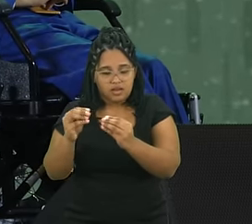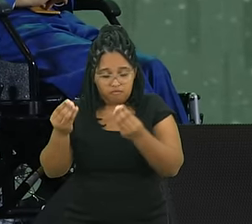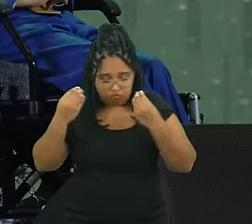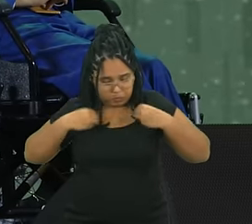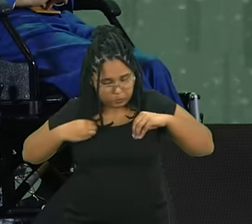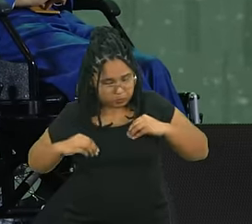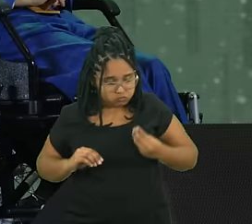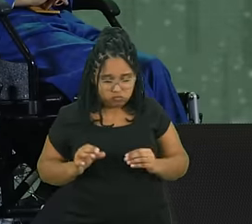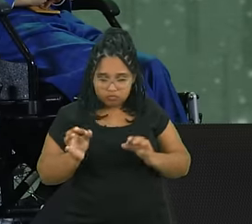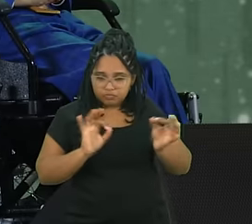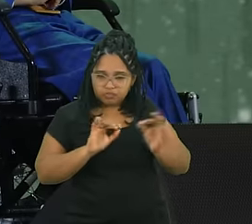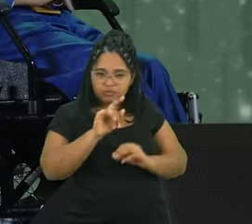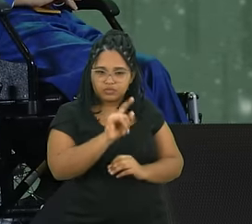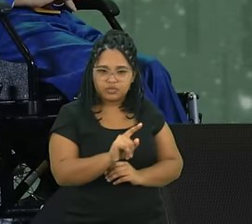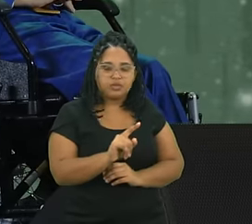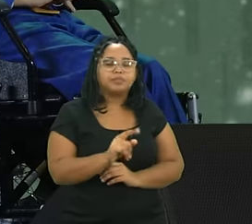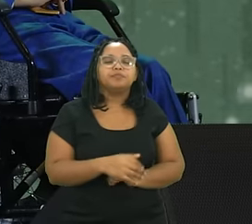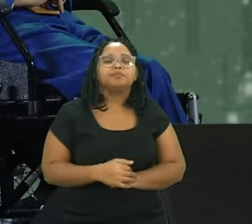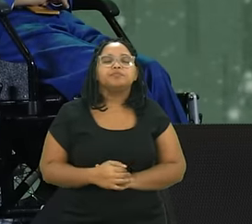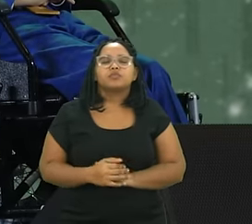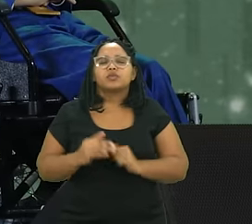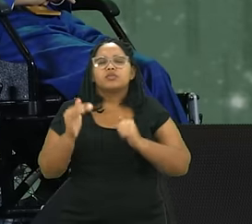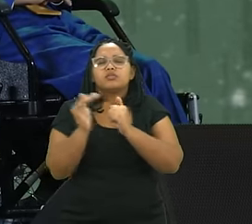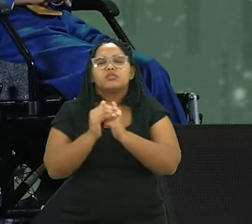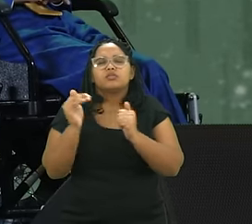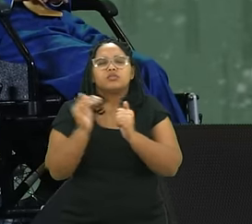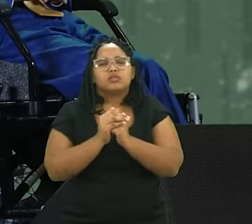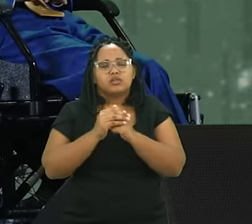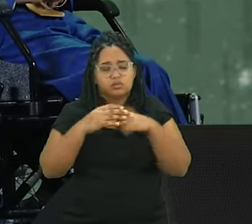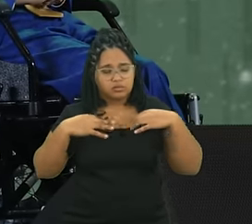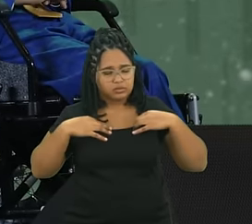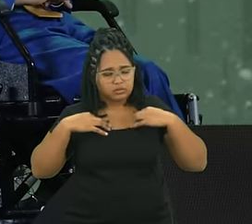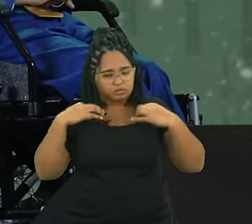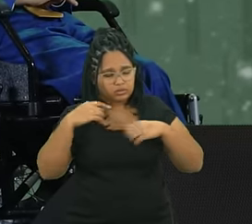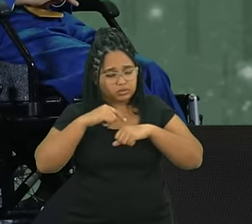UTI. E ali nós oramos naquela blusa.